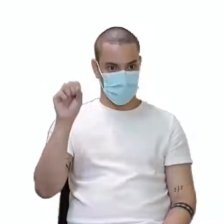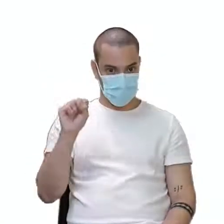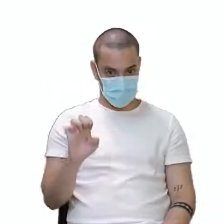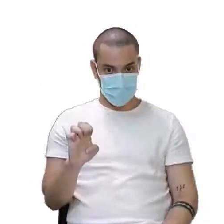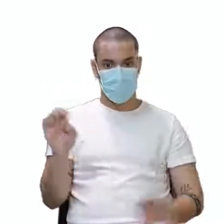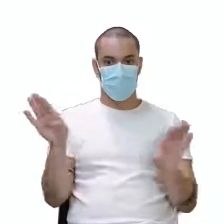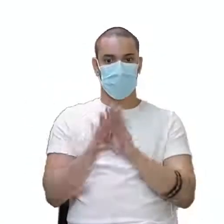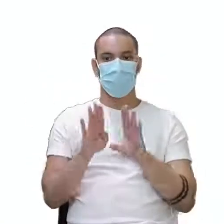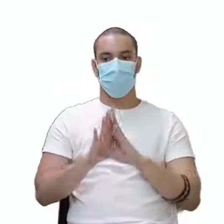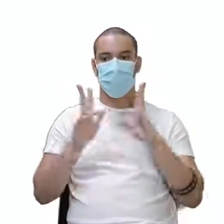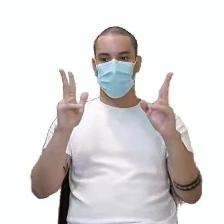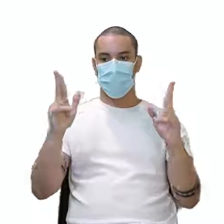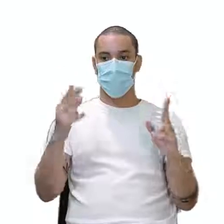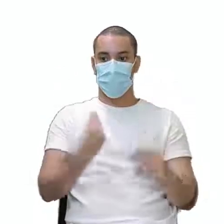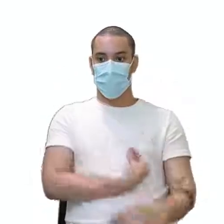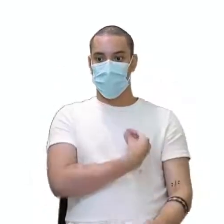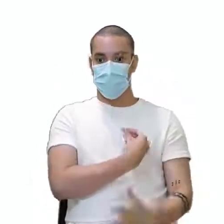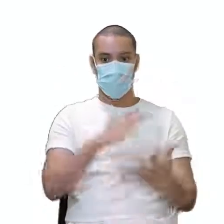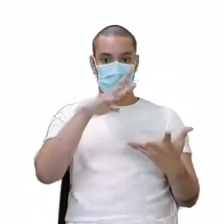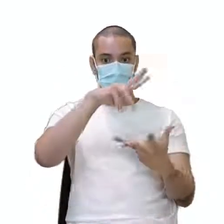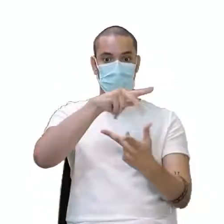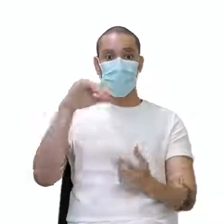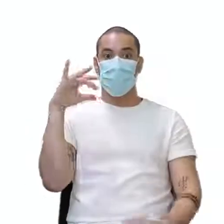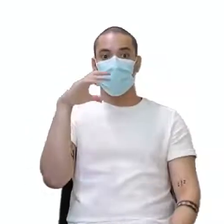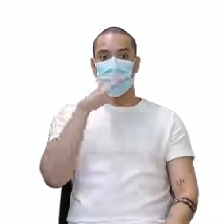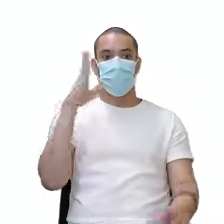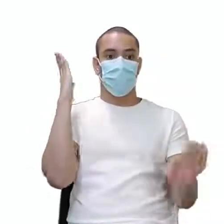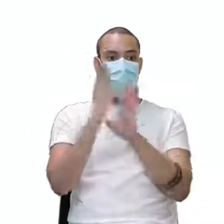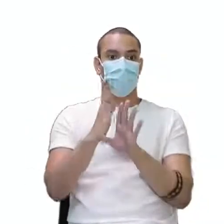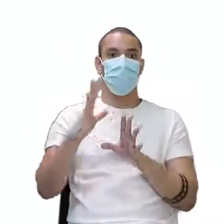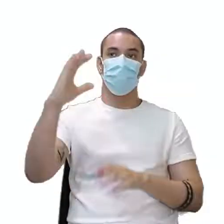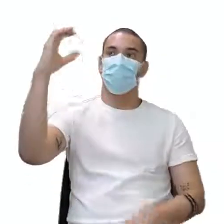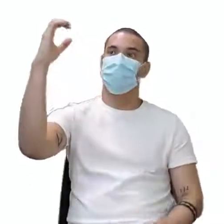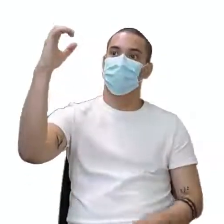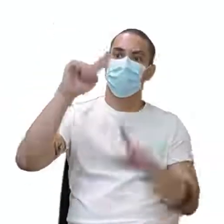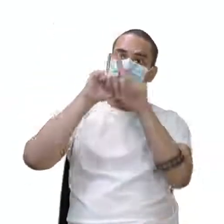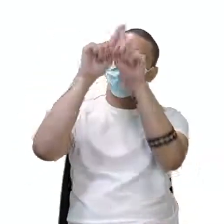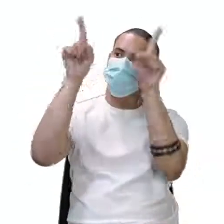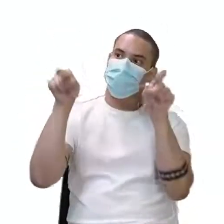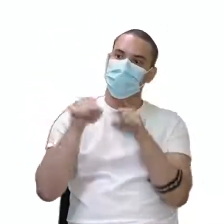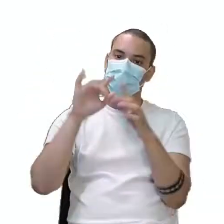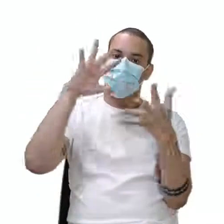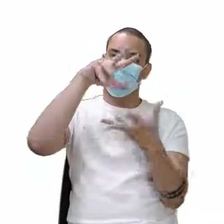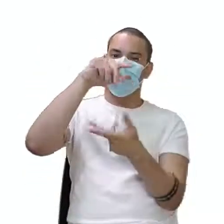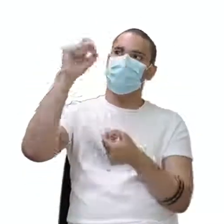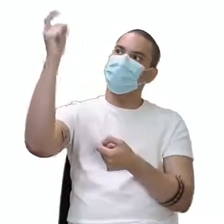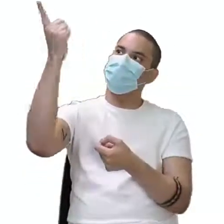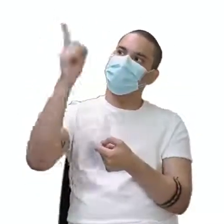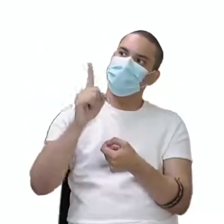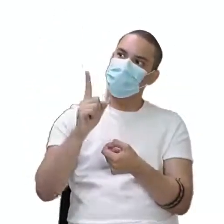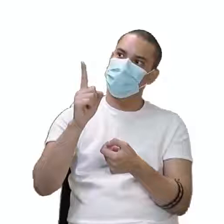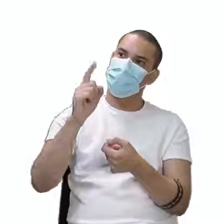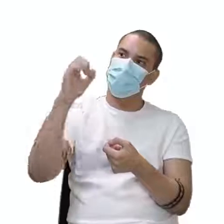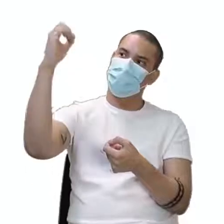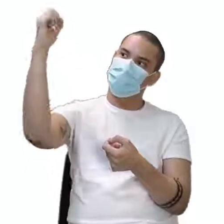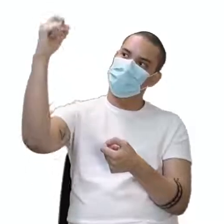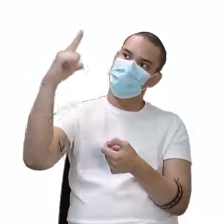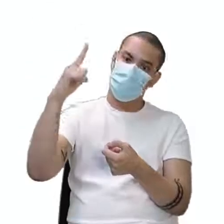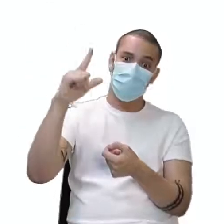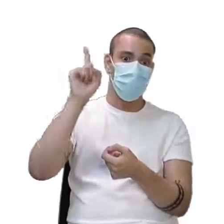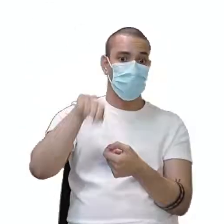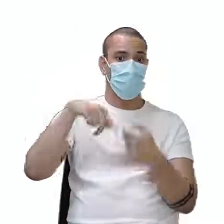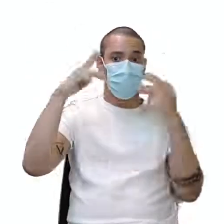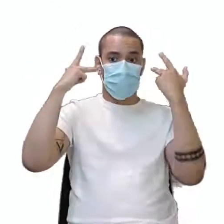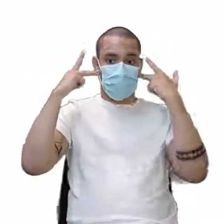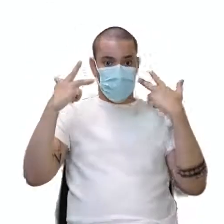de manter o planeta Terra aquecido pelo efeito estufa. O efeito estufa é um fenômeno natural, é